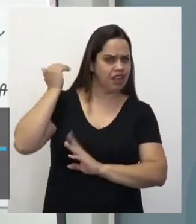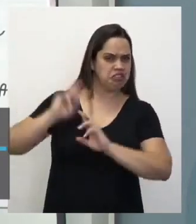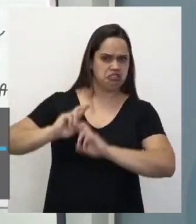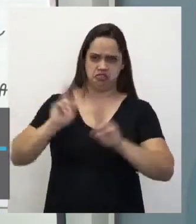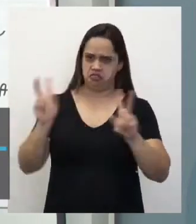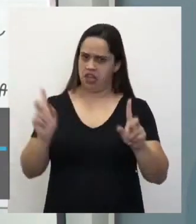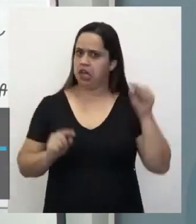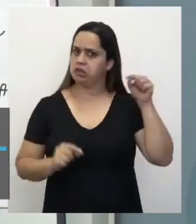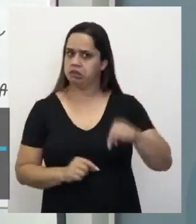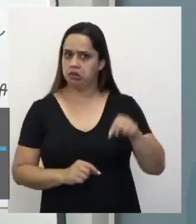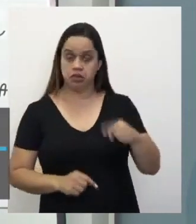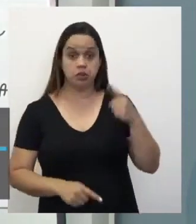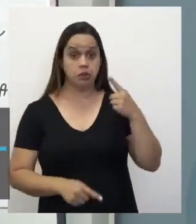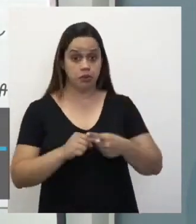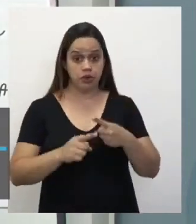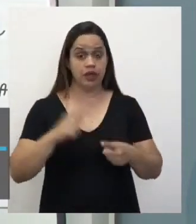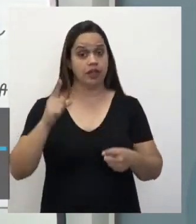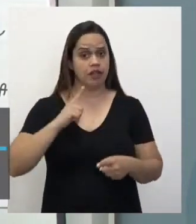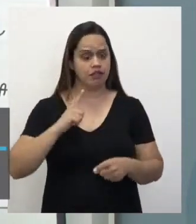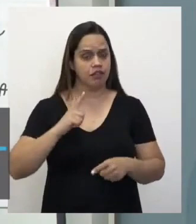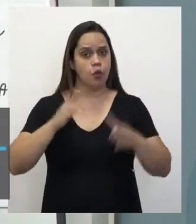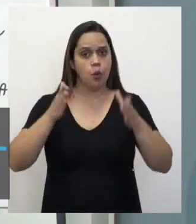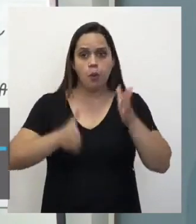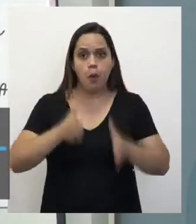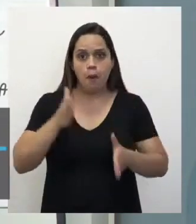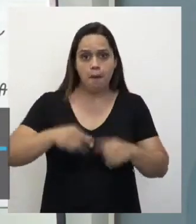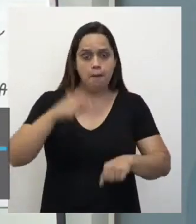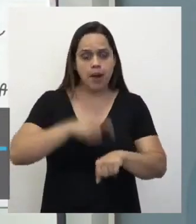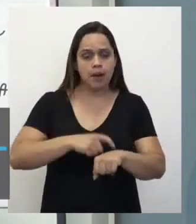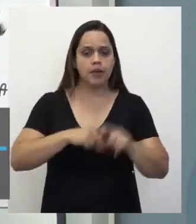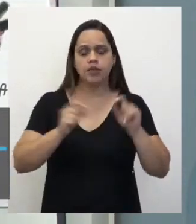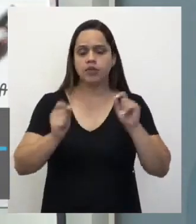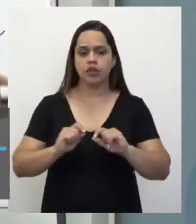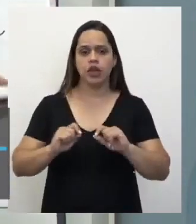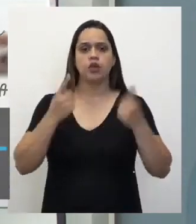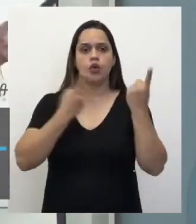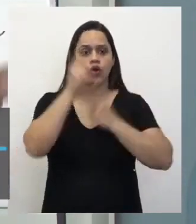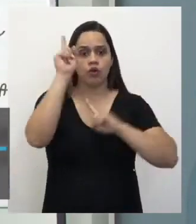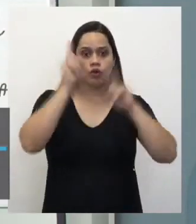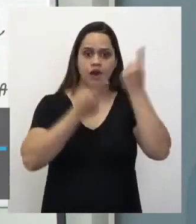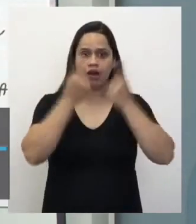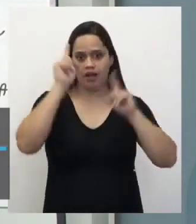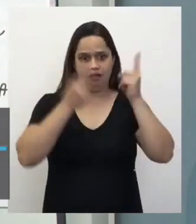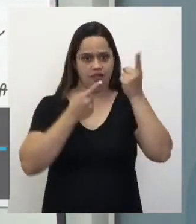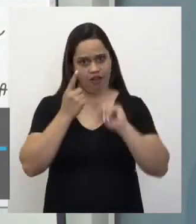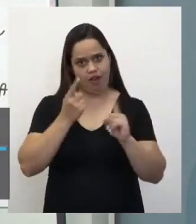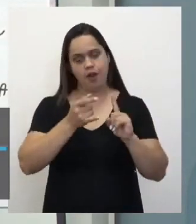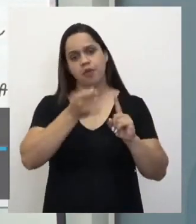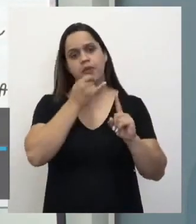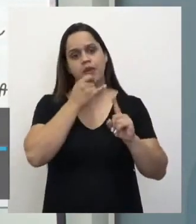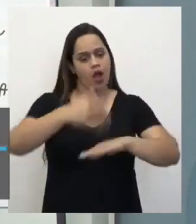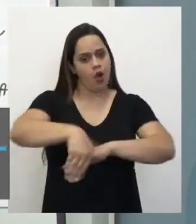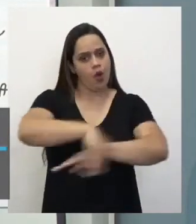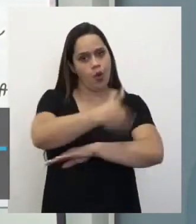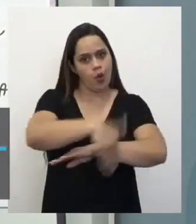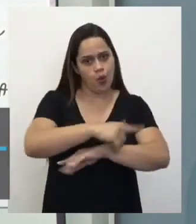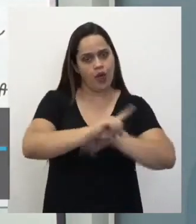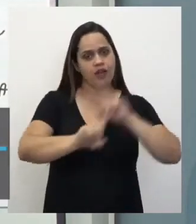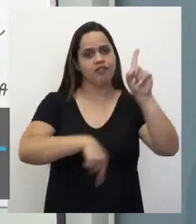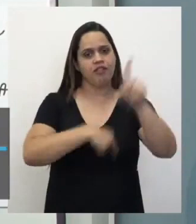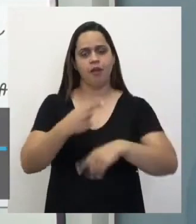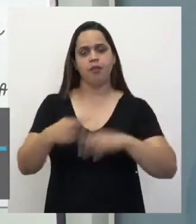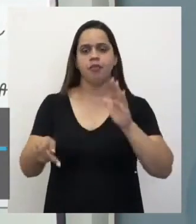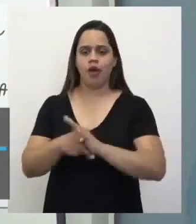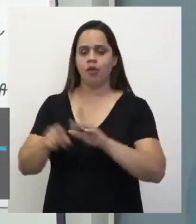quê? Em algum ponto houve uma ruptura. Quando o carnaval ele sai da rua e ele ganha o salão e a escola de samba e